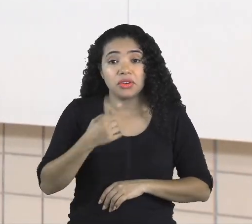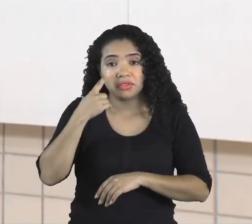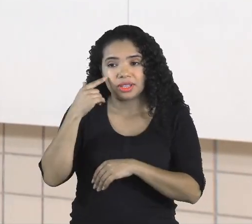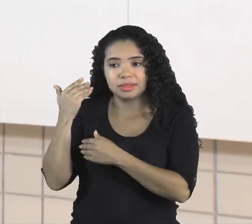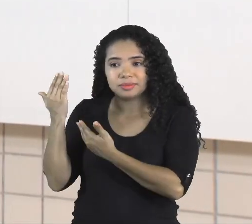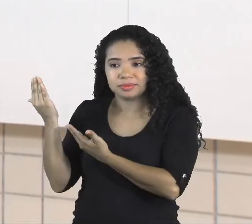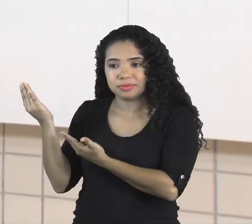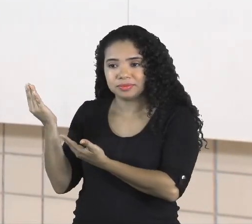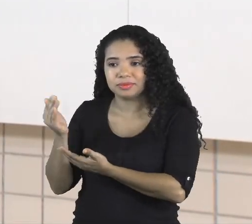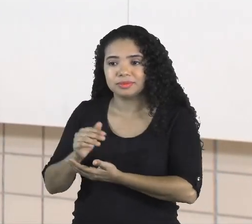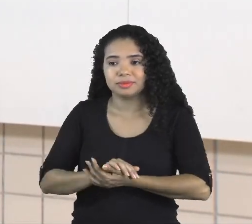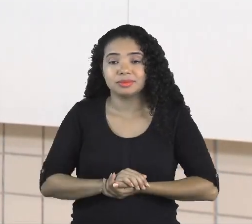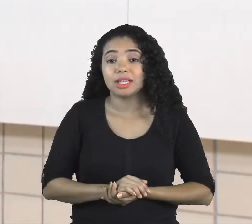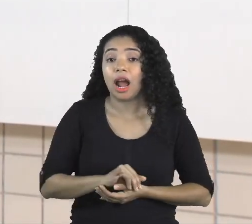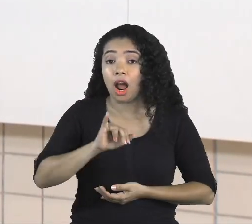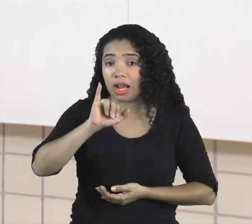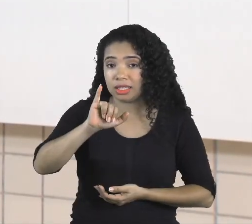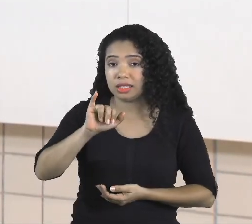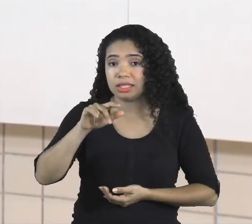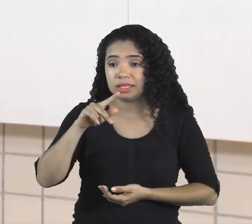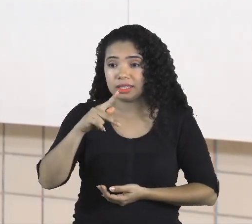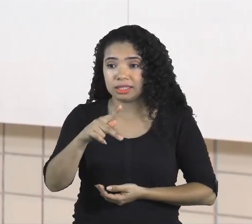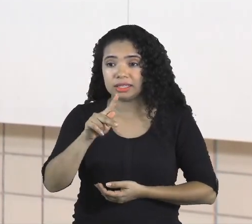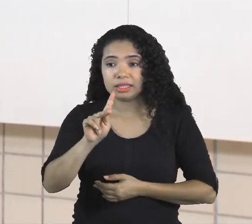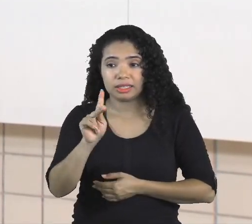I é com P, tá?